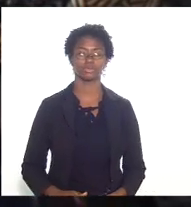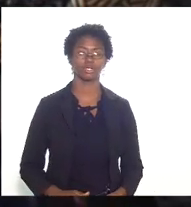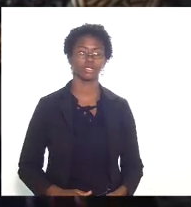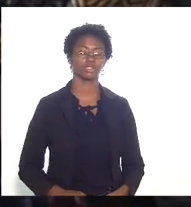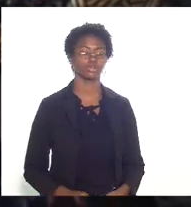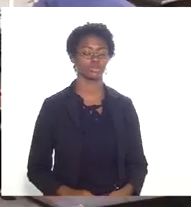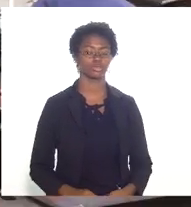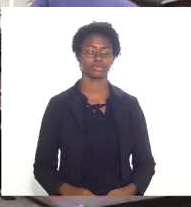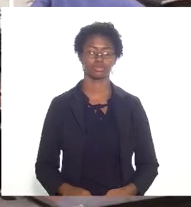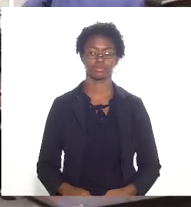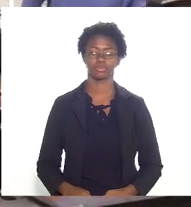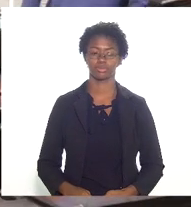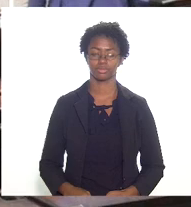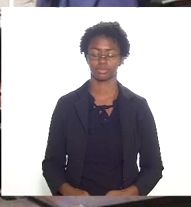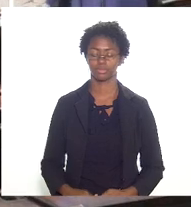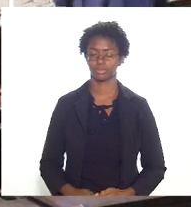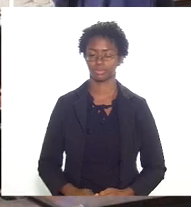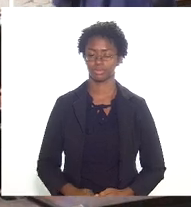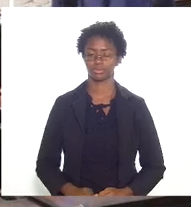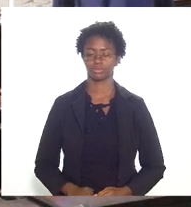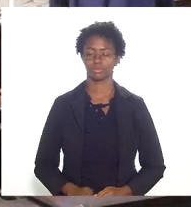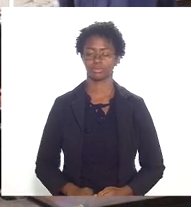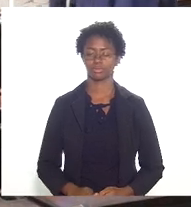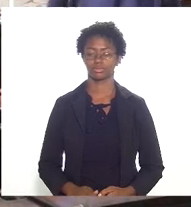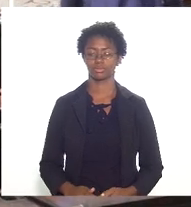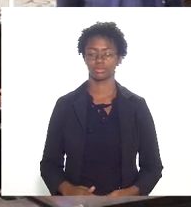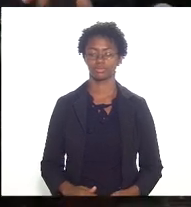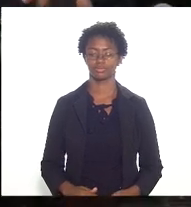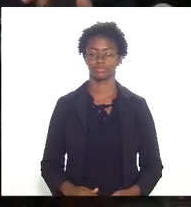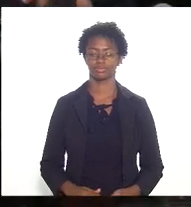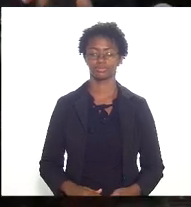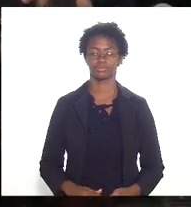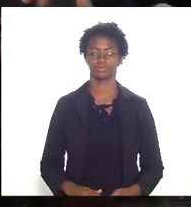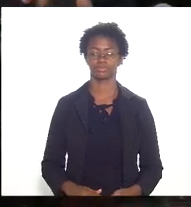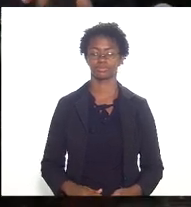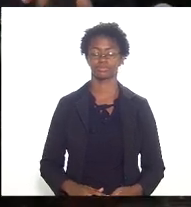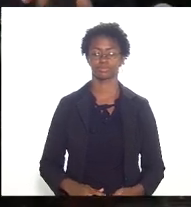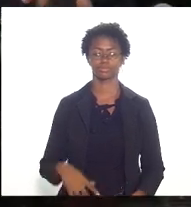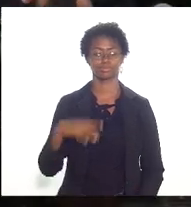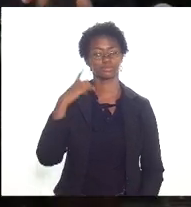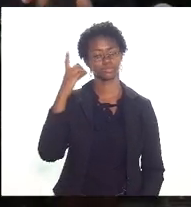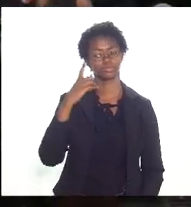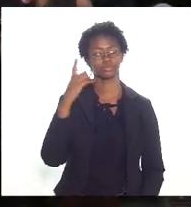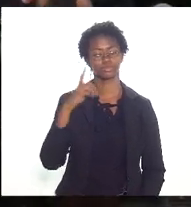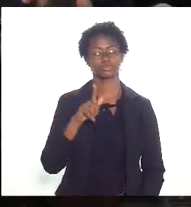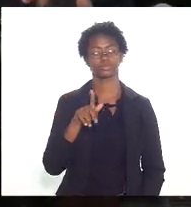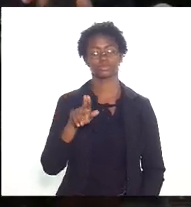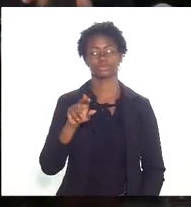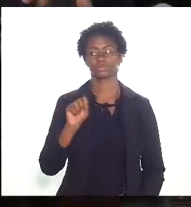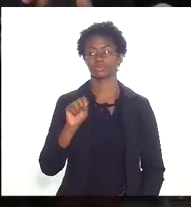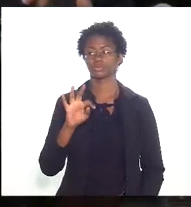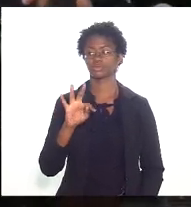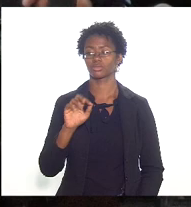E aí o deputado Gustavo Schmidt